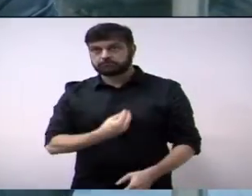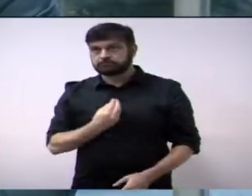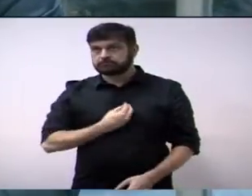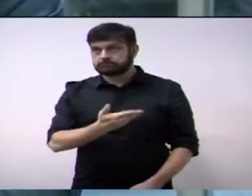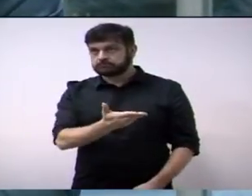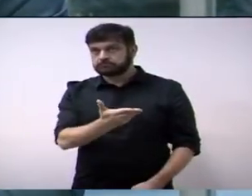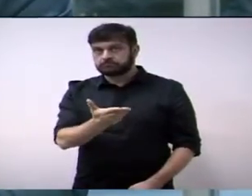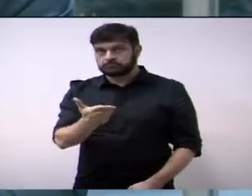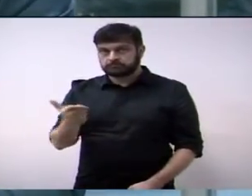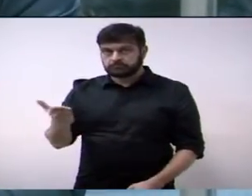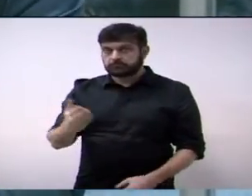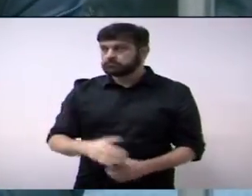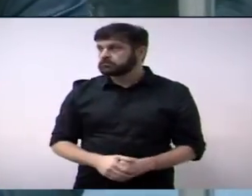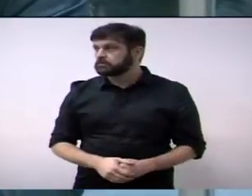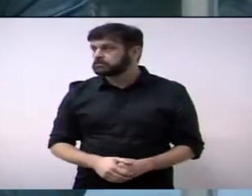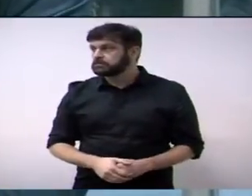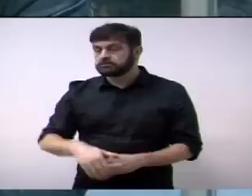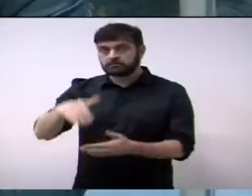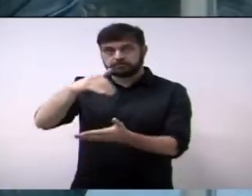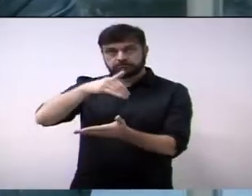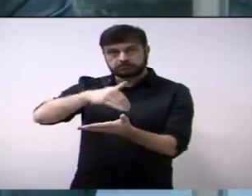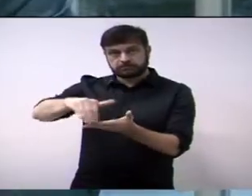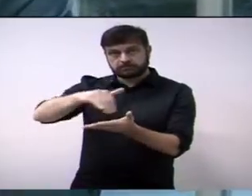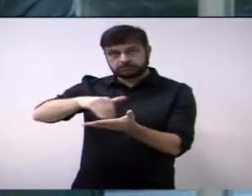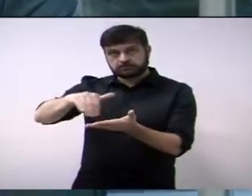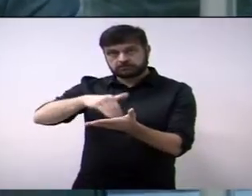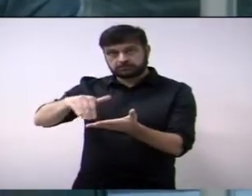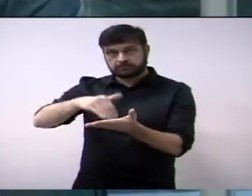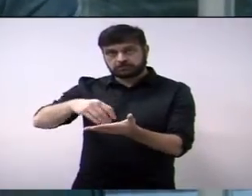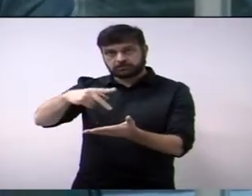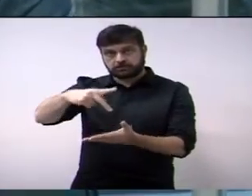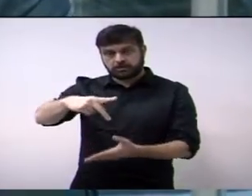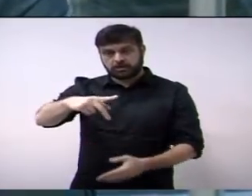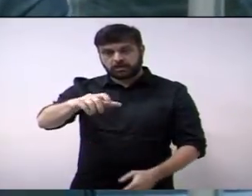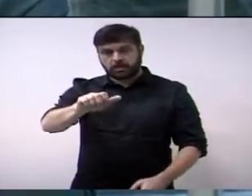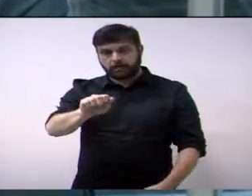aqui. Em nome do secretário Paulinho,